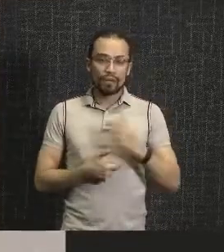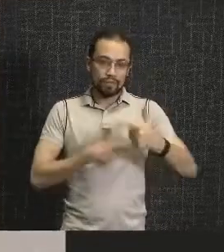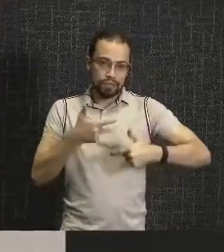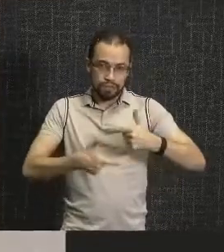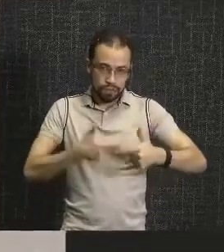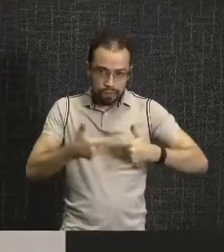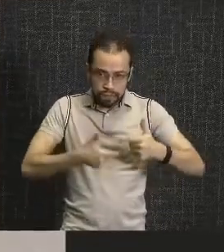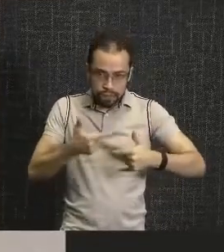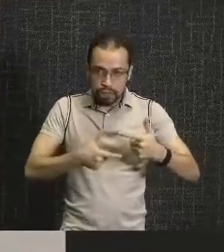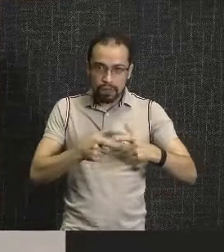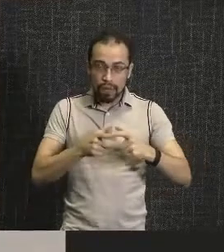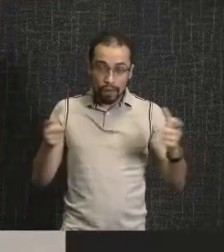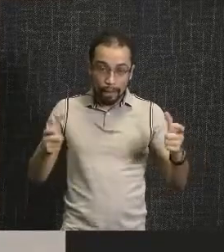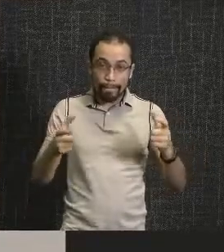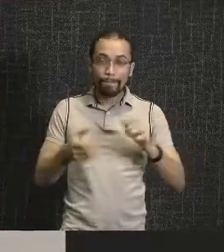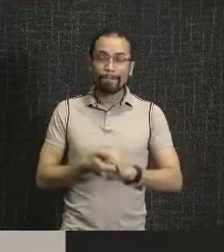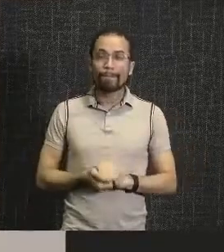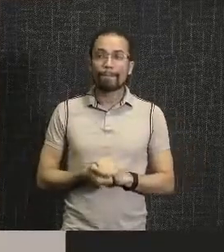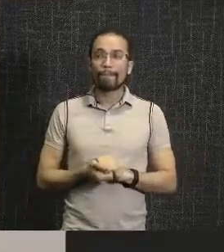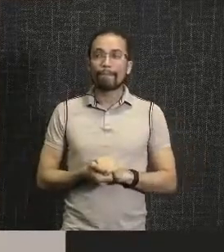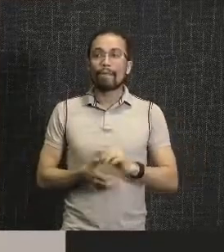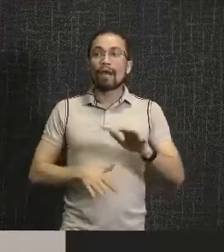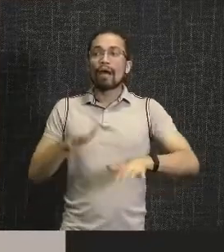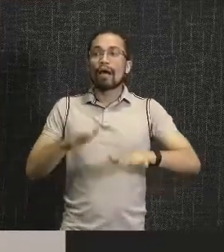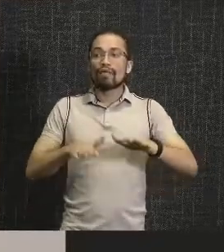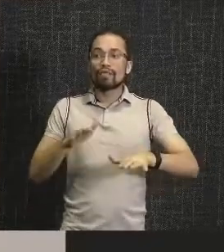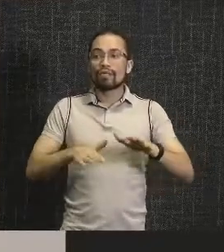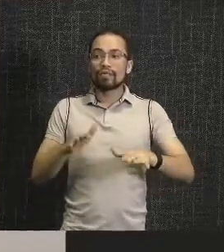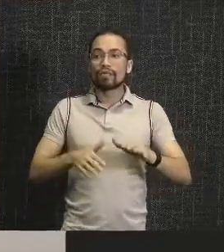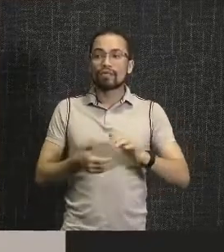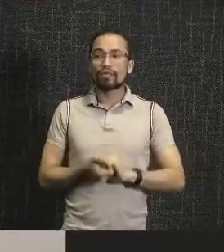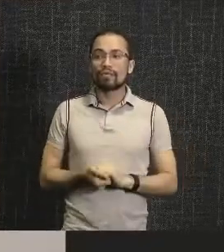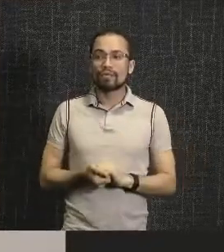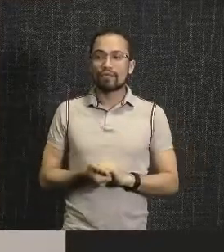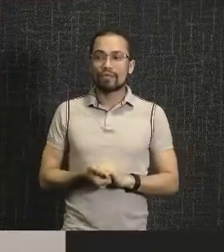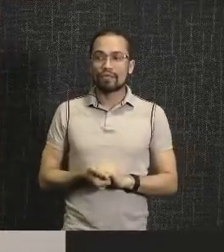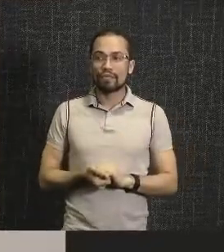produtividade, às vezes, e a gente está atrás,